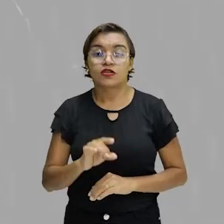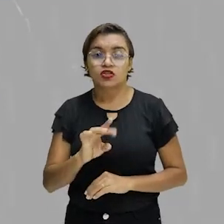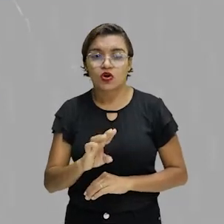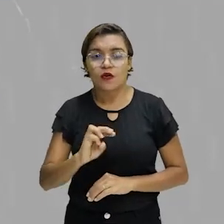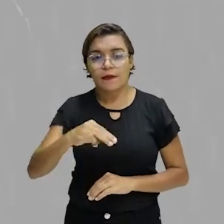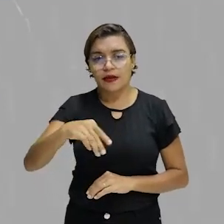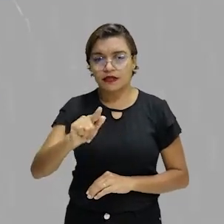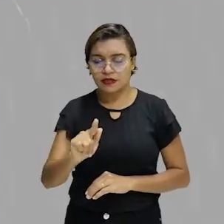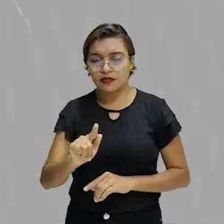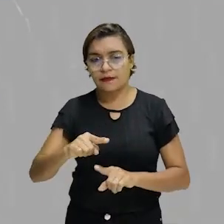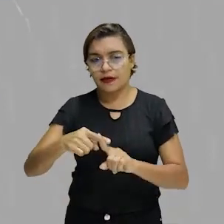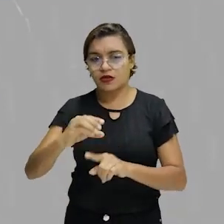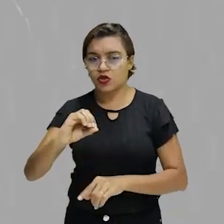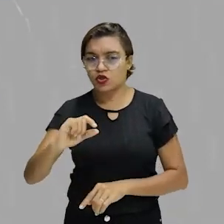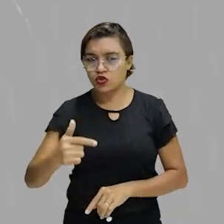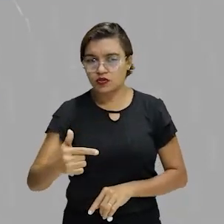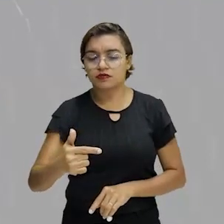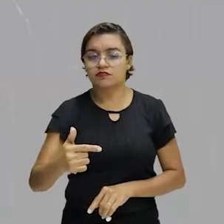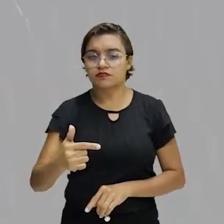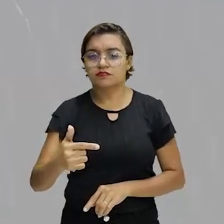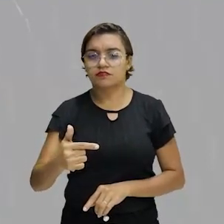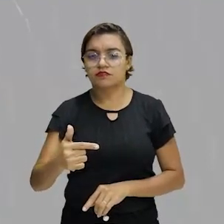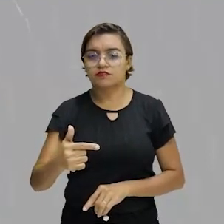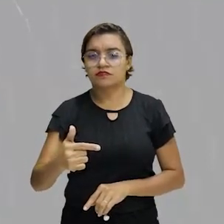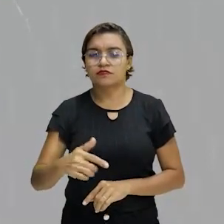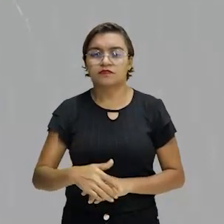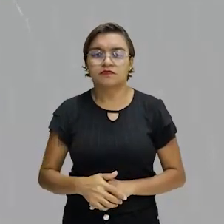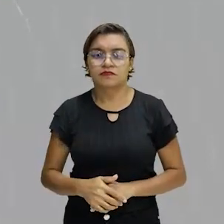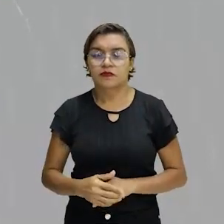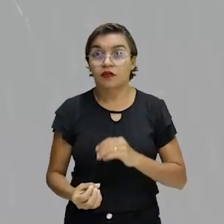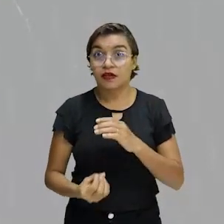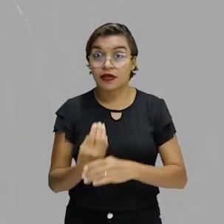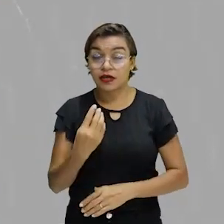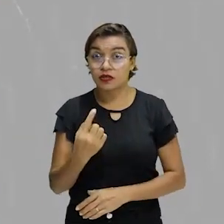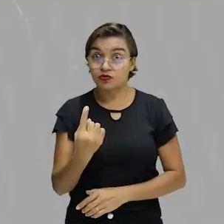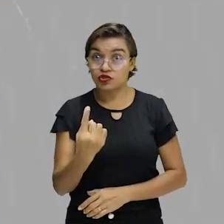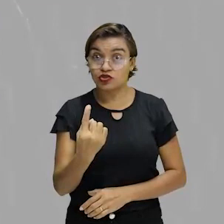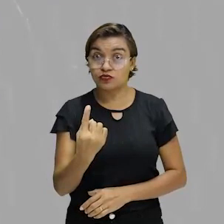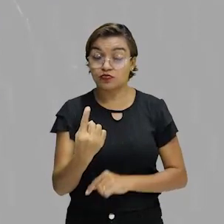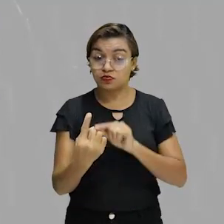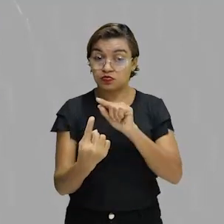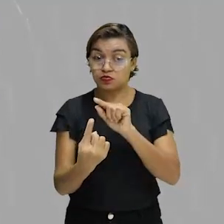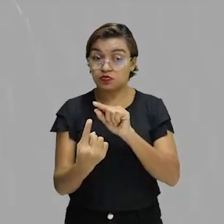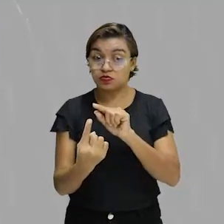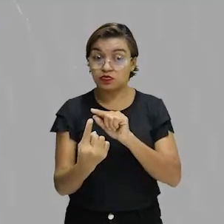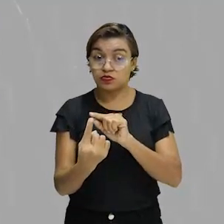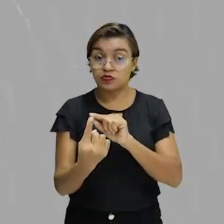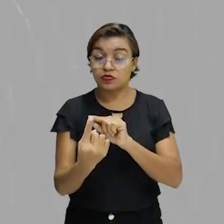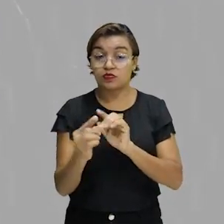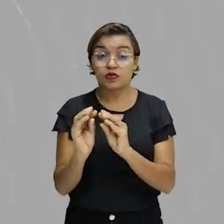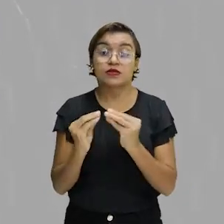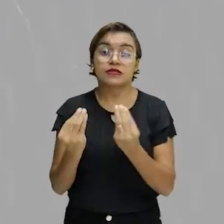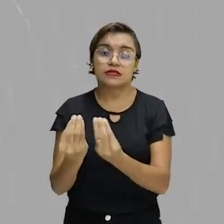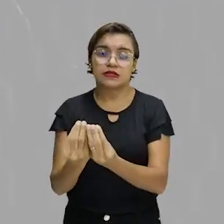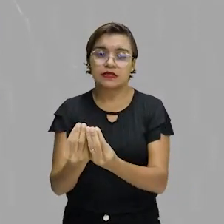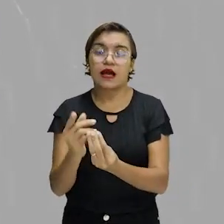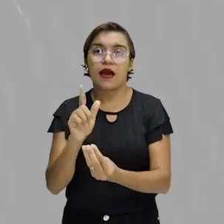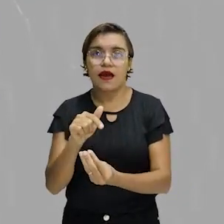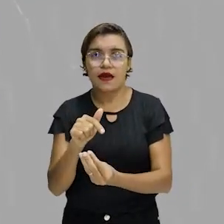são dois tipos de substâncias formando um único tipo por isso reação de síntese ou reação de